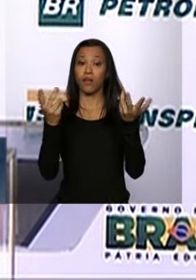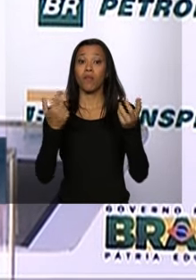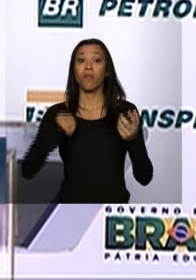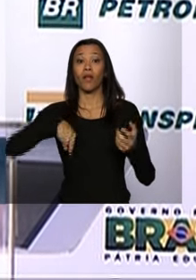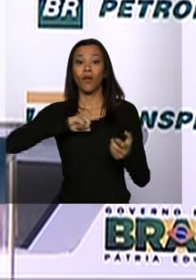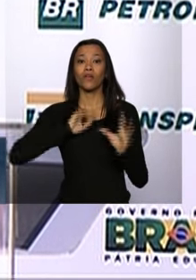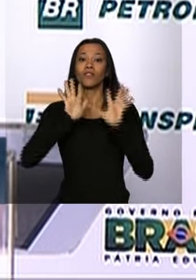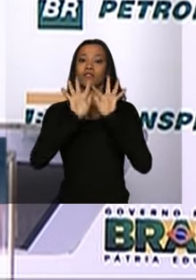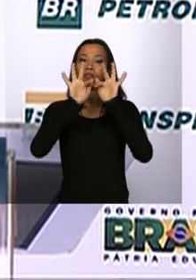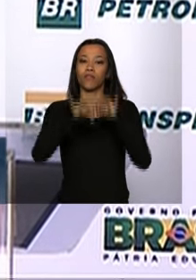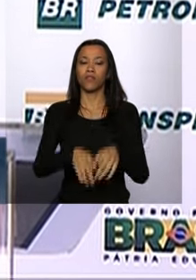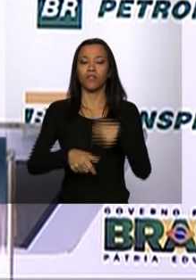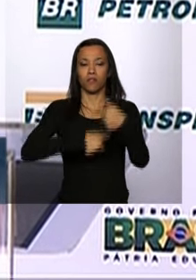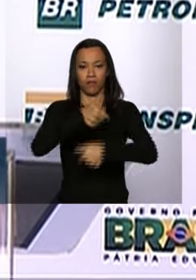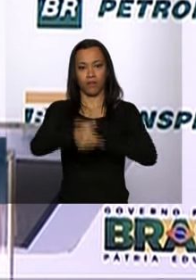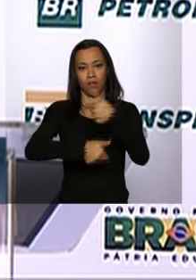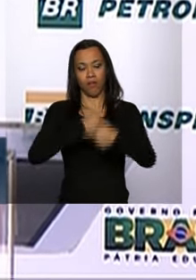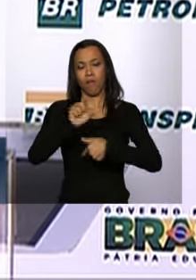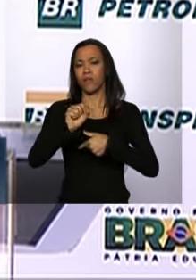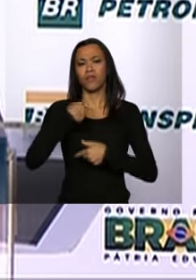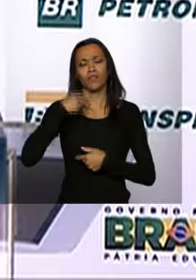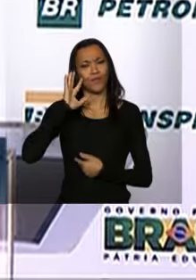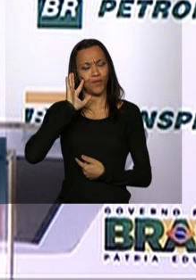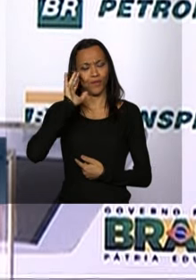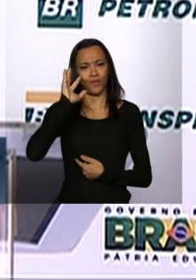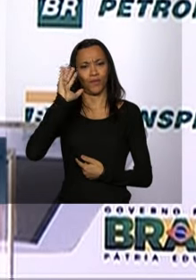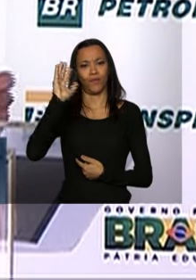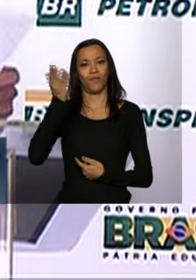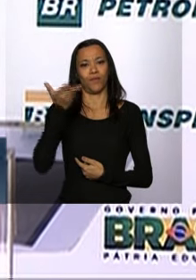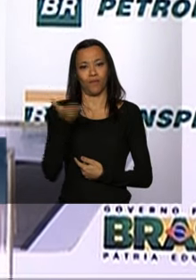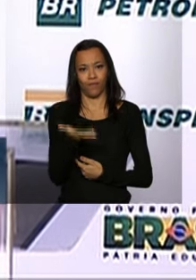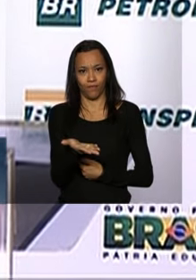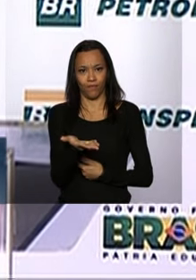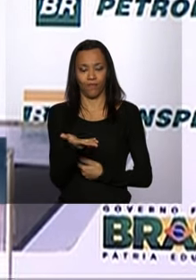concluirmos mais uma etapa deste sonho.